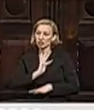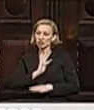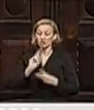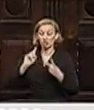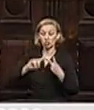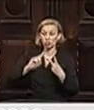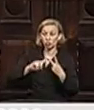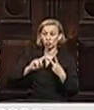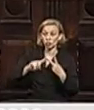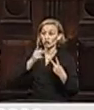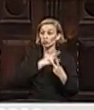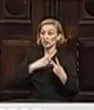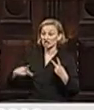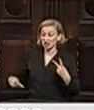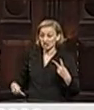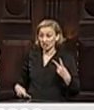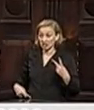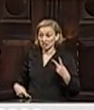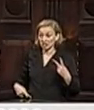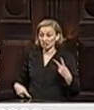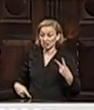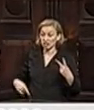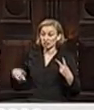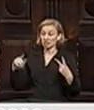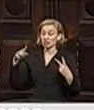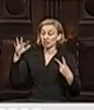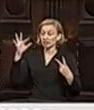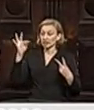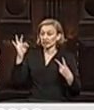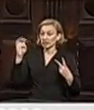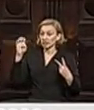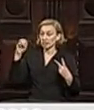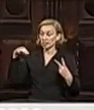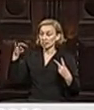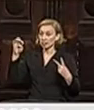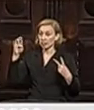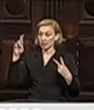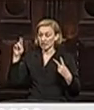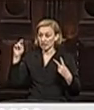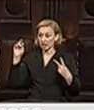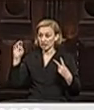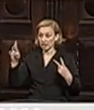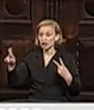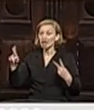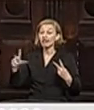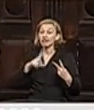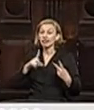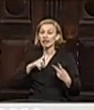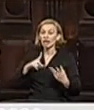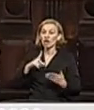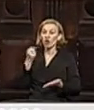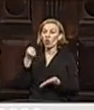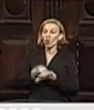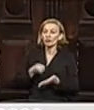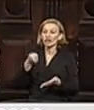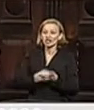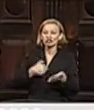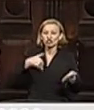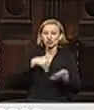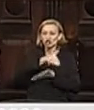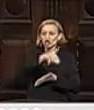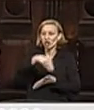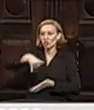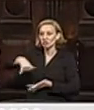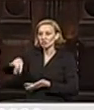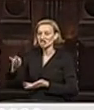da República tem a obrigação de exonerar esse ministro, que não pode colocar do alto